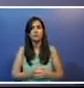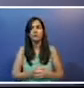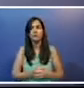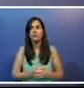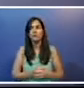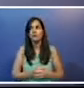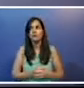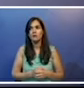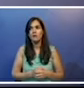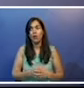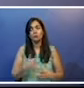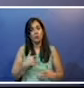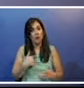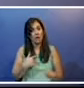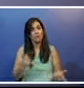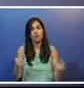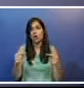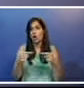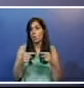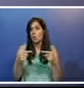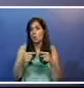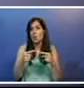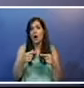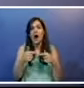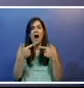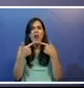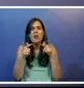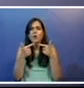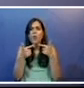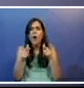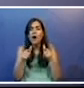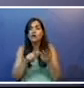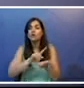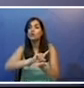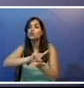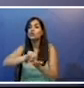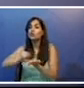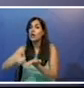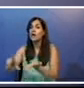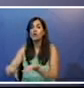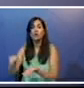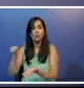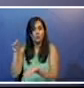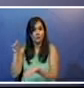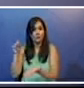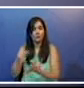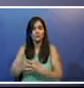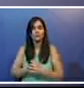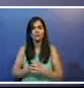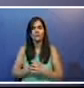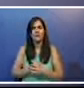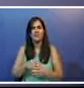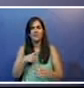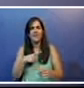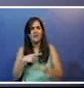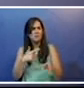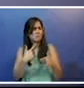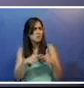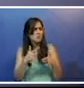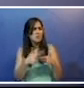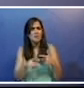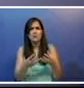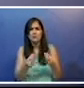que escrever de acordo, a linguagem tem que ser de acordo com o gênero escolhido. O texto tem problemas de grafia, de escrita e